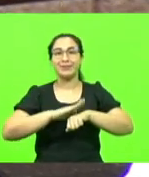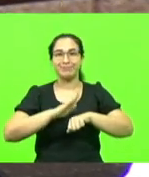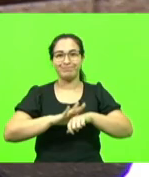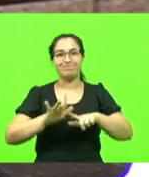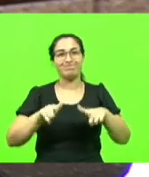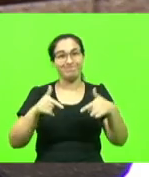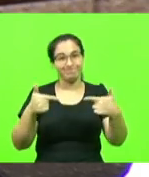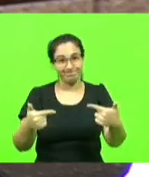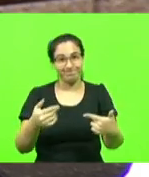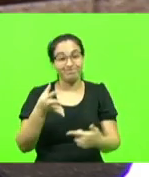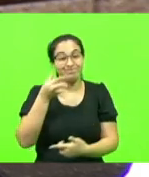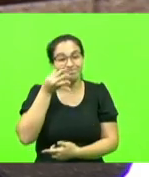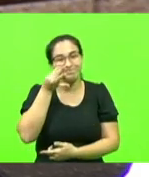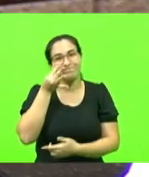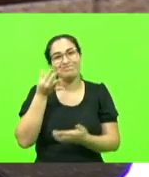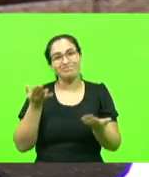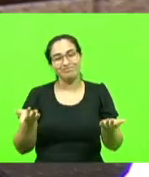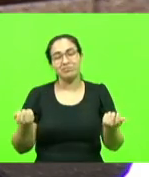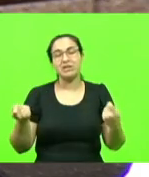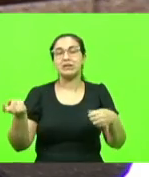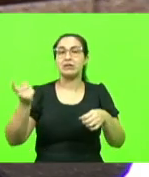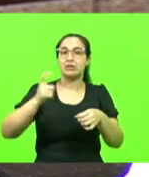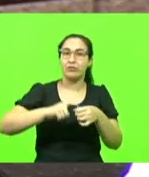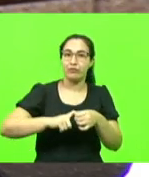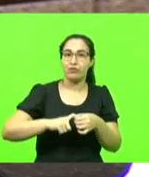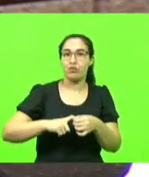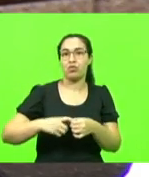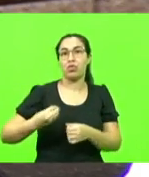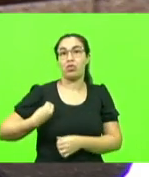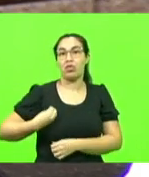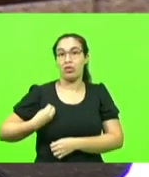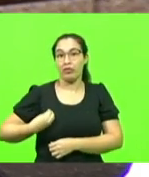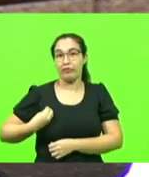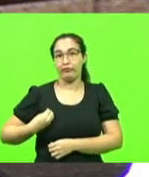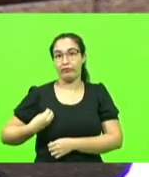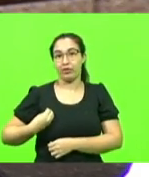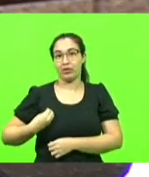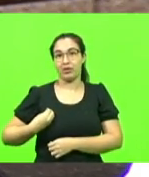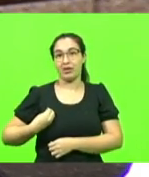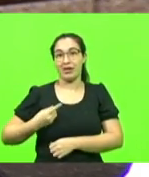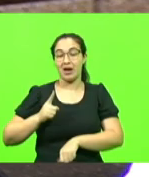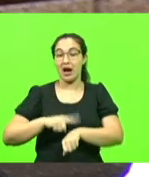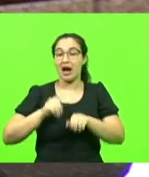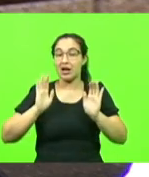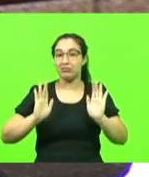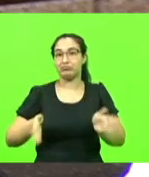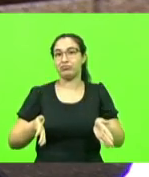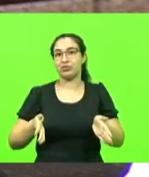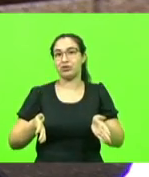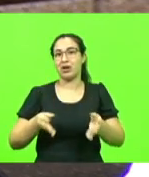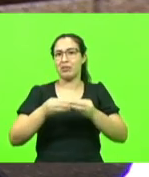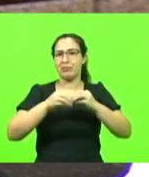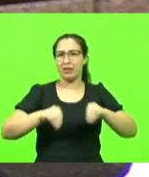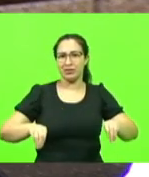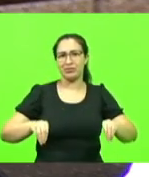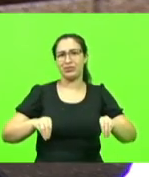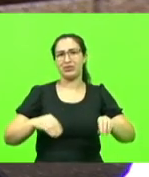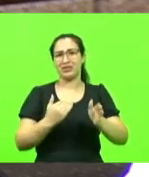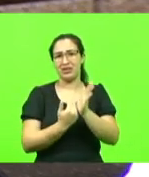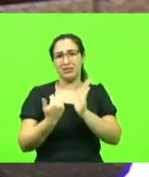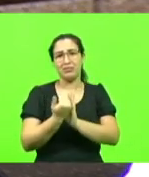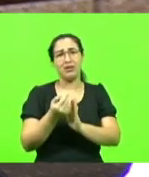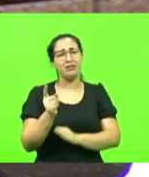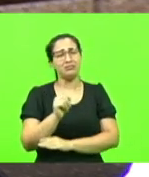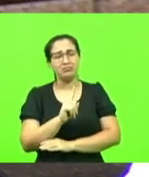Nós precisamos voltar presencialmente e imediatamente para que não prejudiquemos mais pessoas,